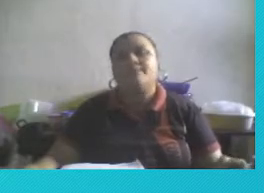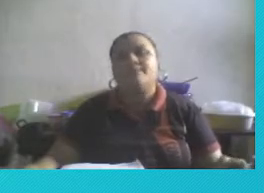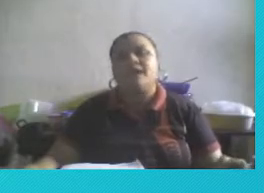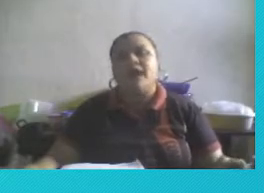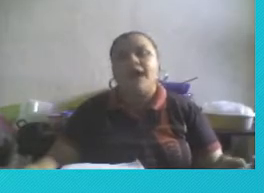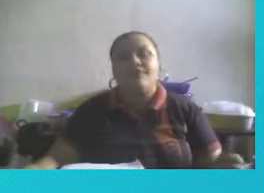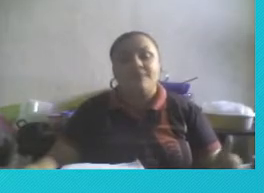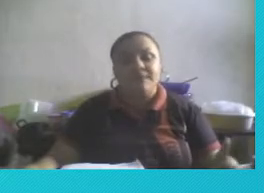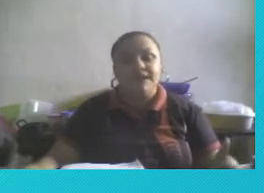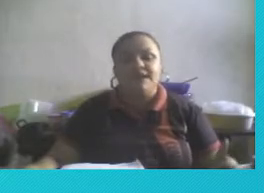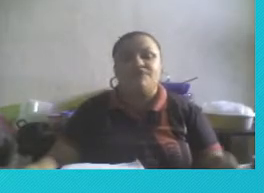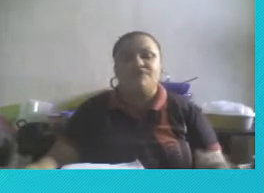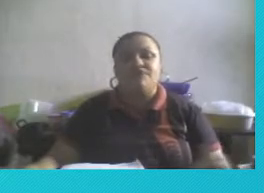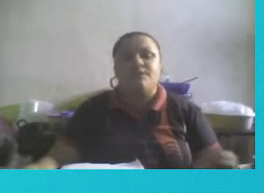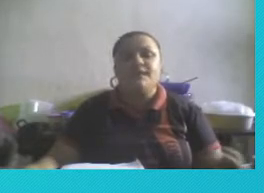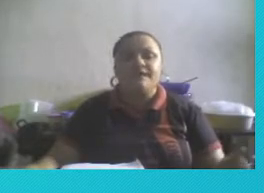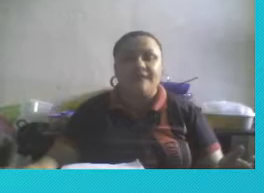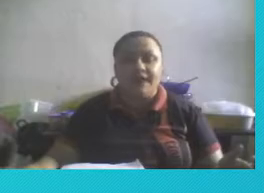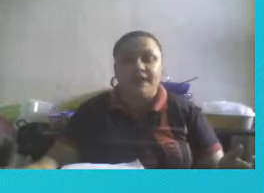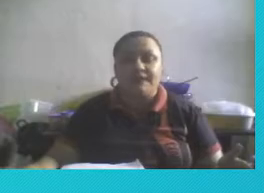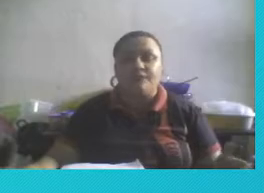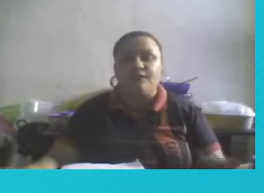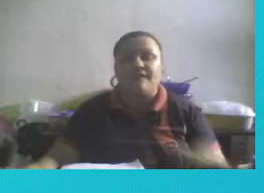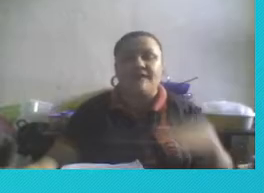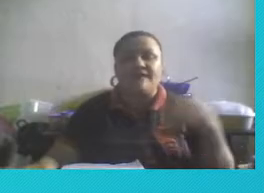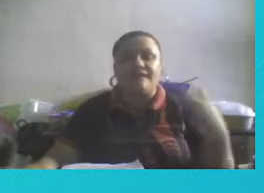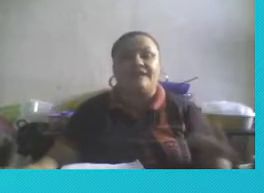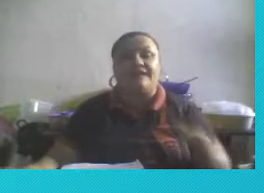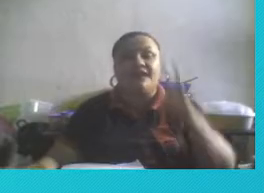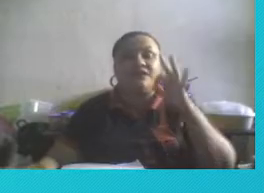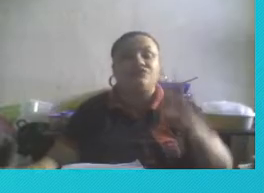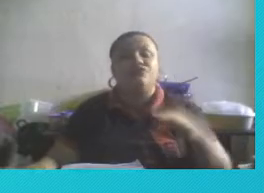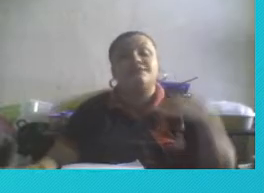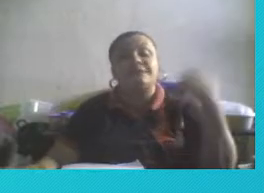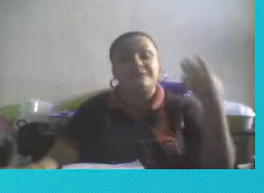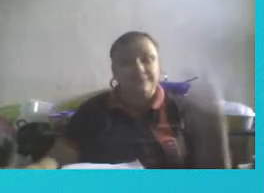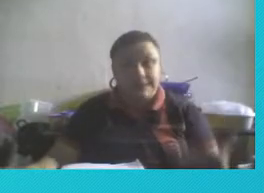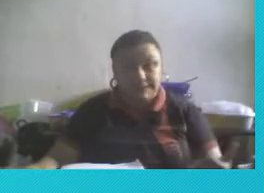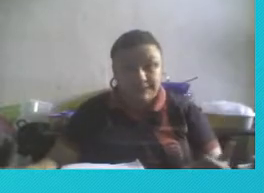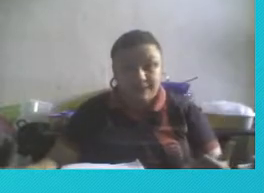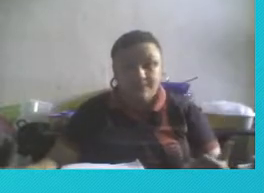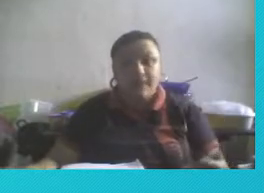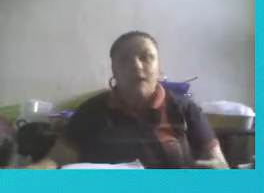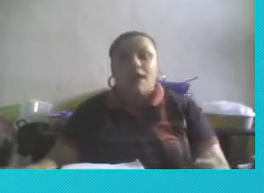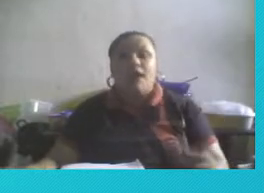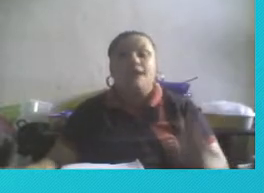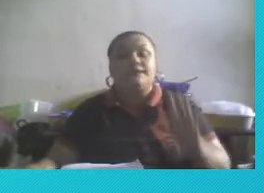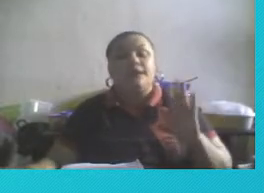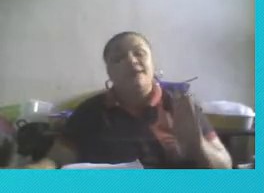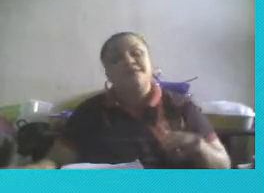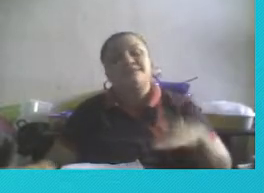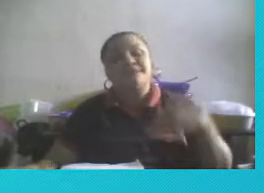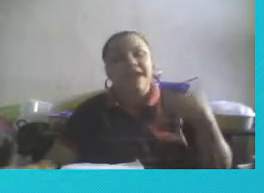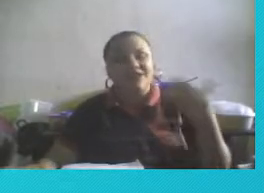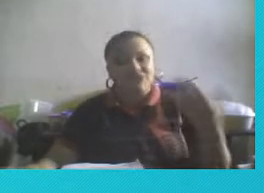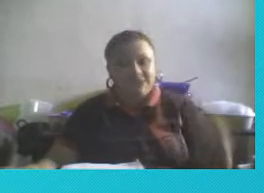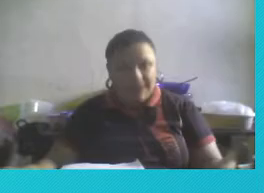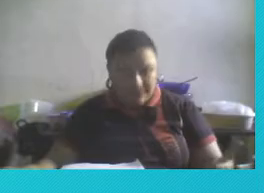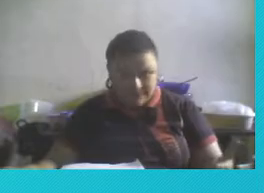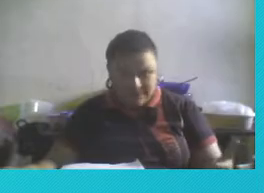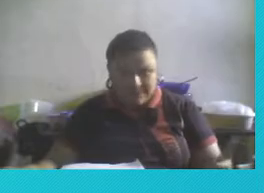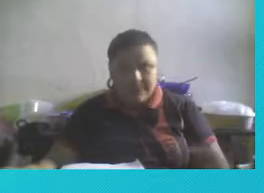né? A família, gente, a família dele foi detectada na década de 60. Ele tem mais